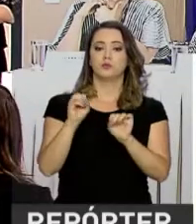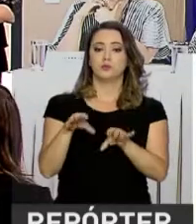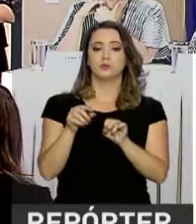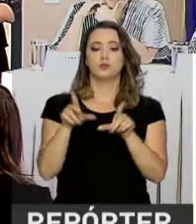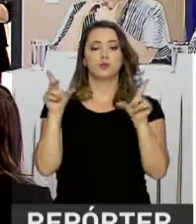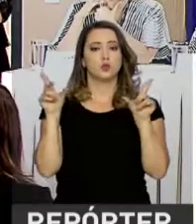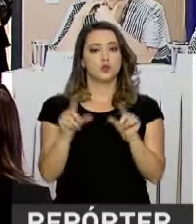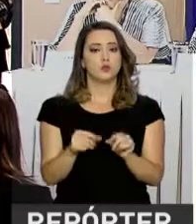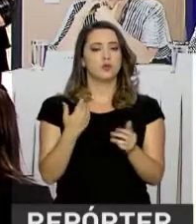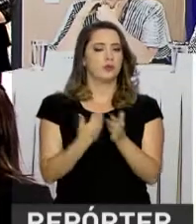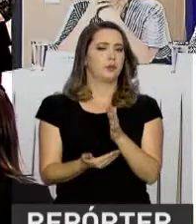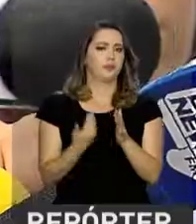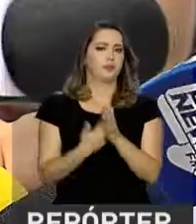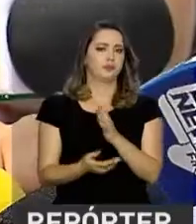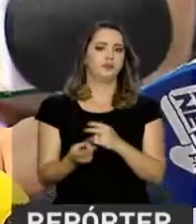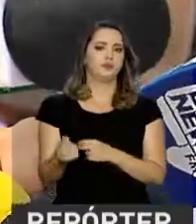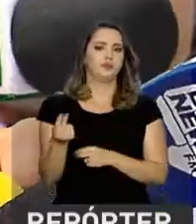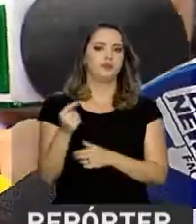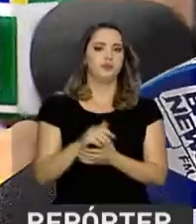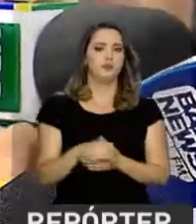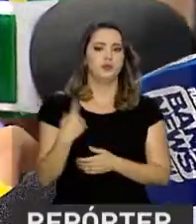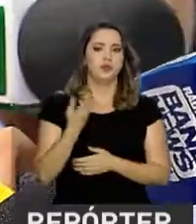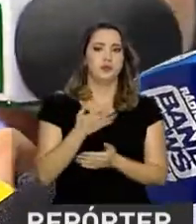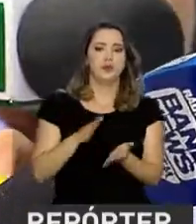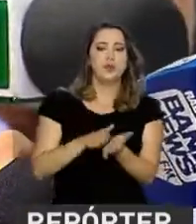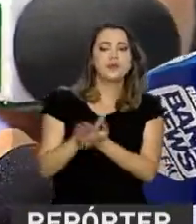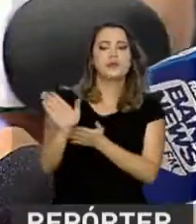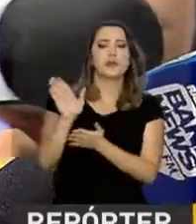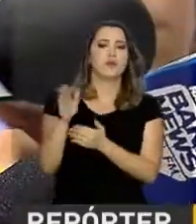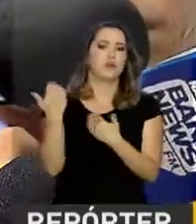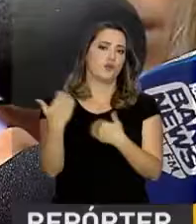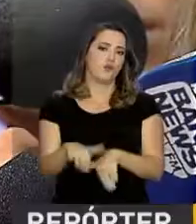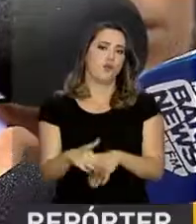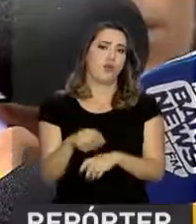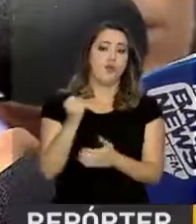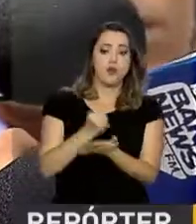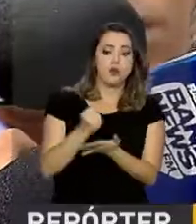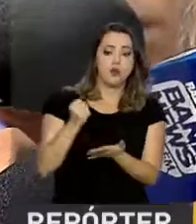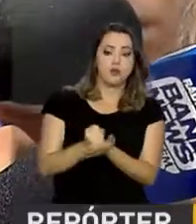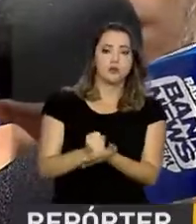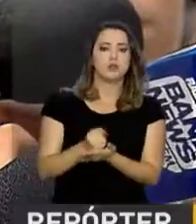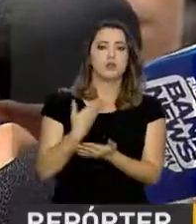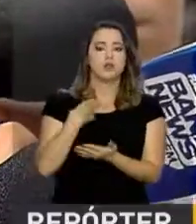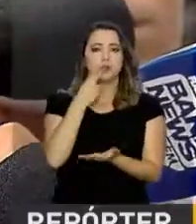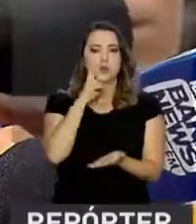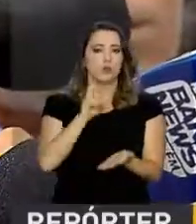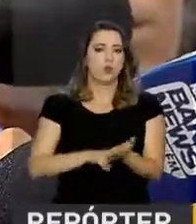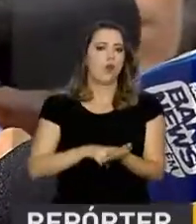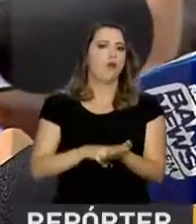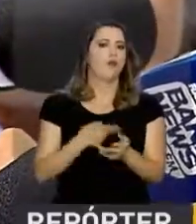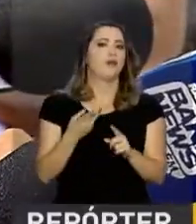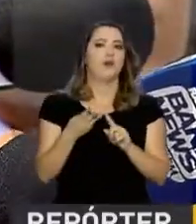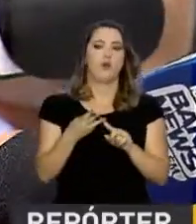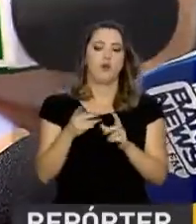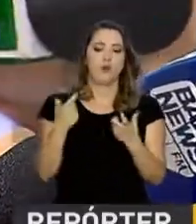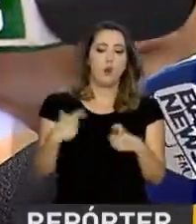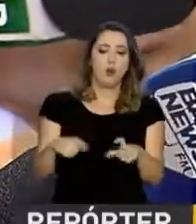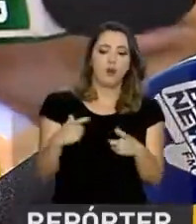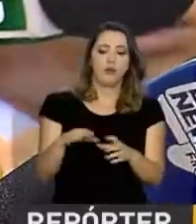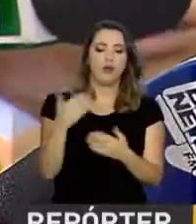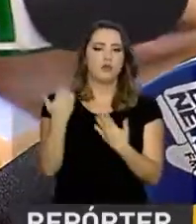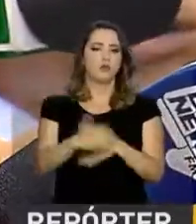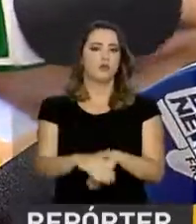diminuir o desperdício de dinheiro. Nós imprimimos prova, contratamos as milhas do correio, contratamos o local de